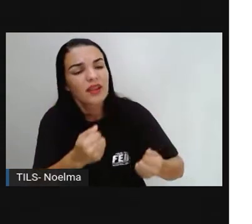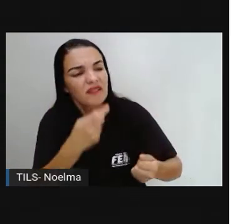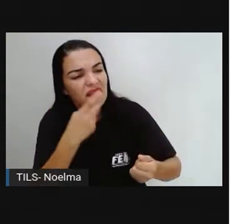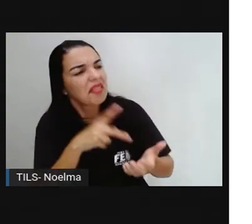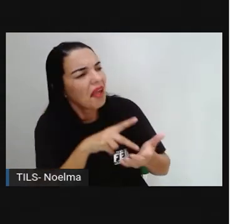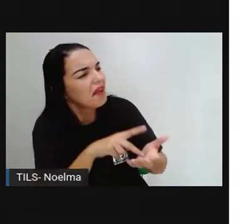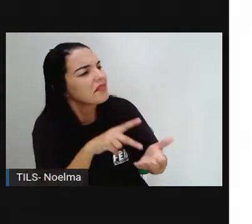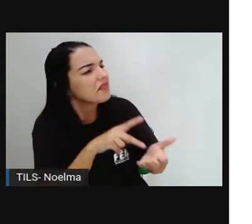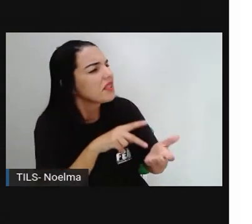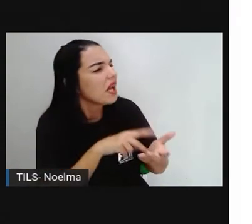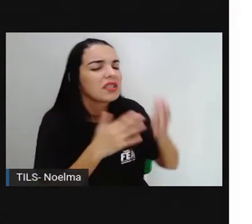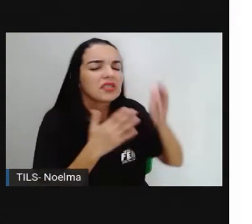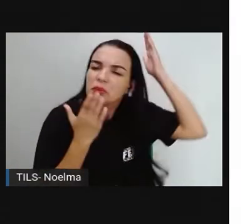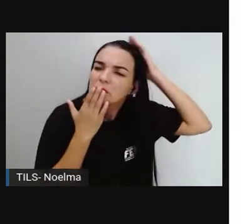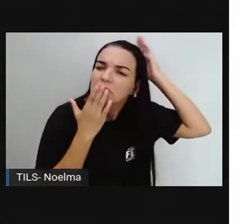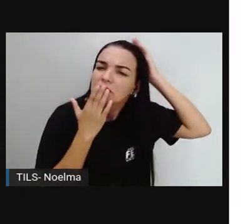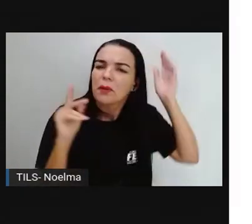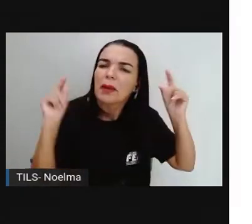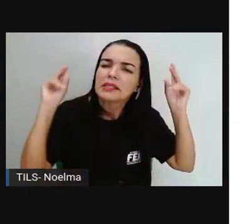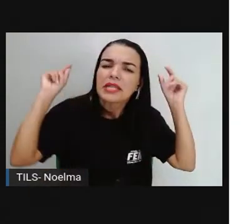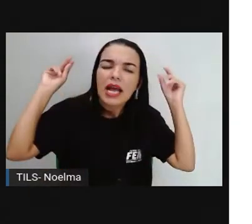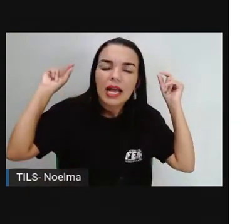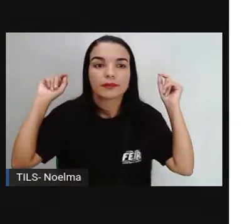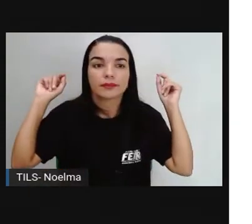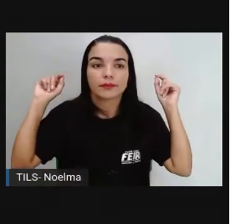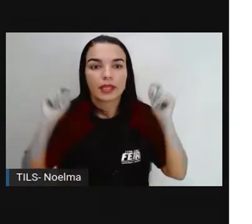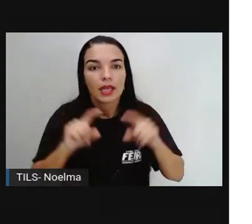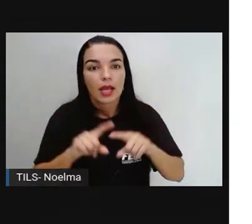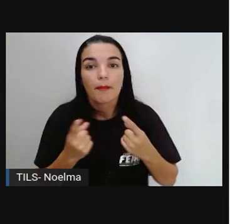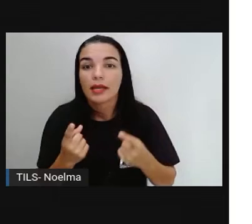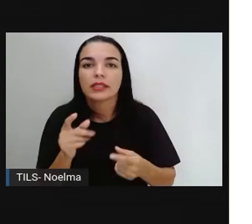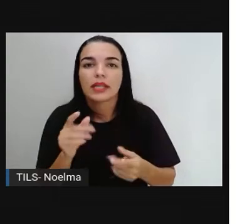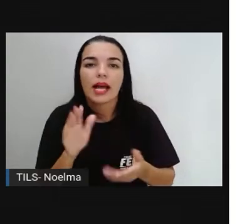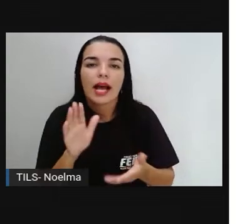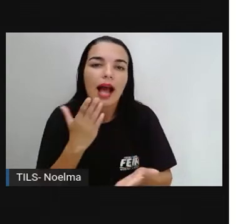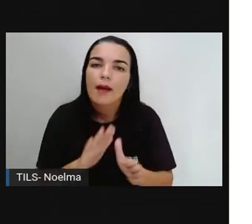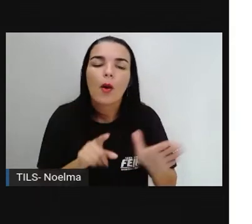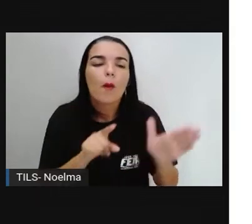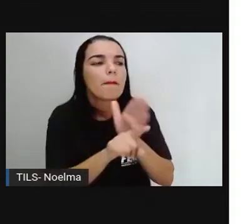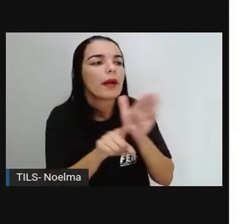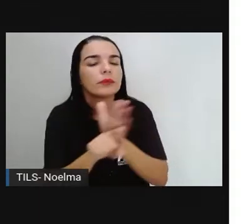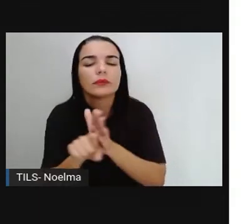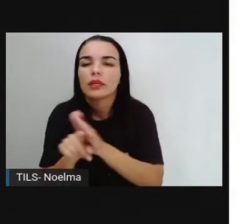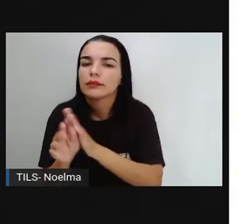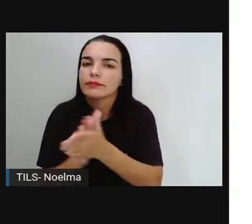esse tipo de abordagem e acabou não questionando muito, de modo que os indígenas